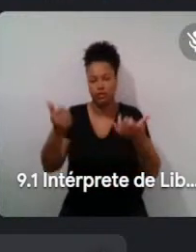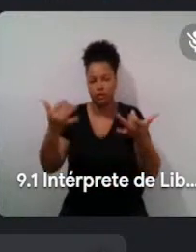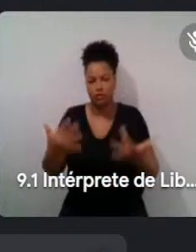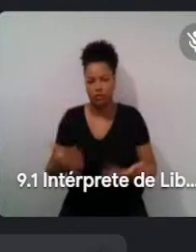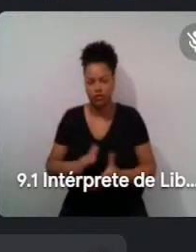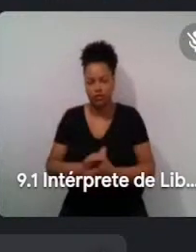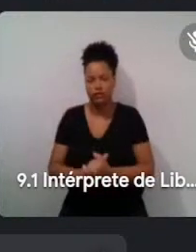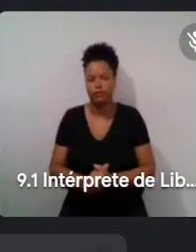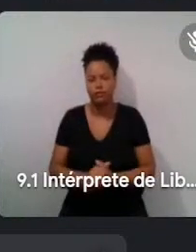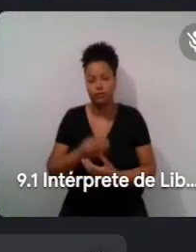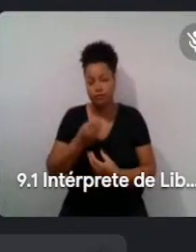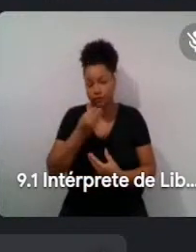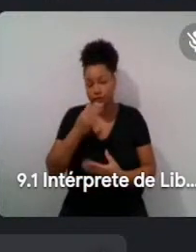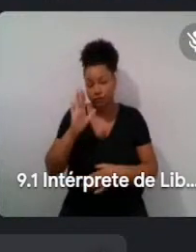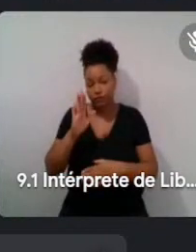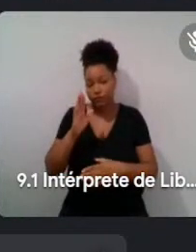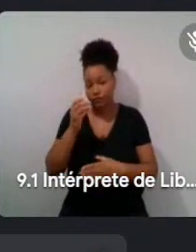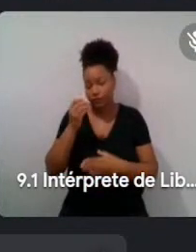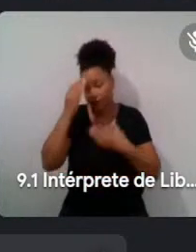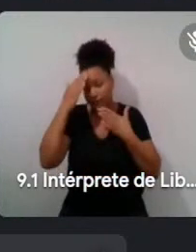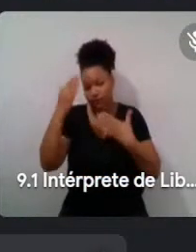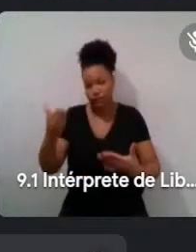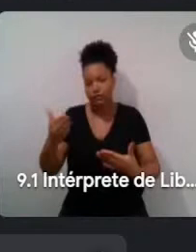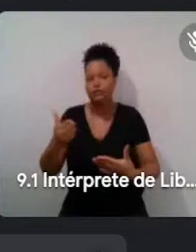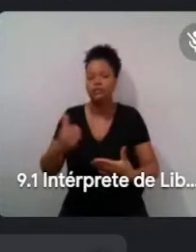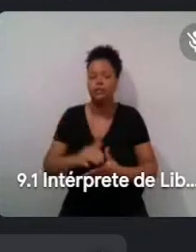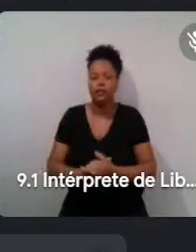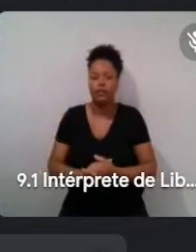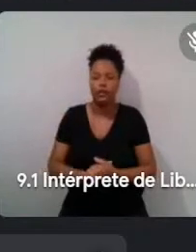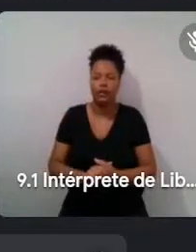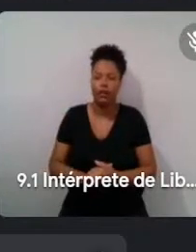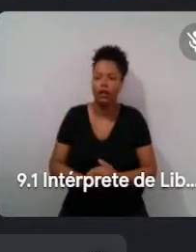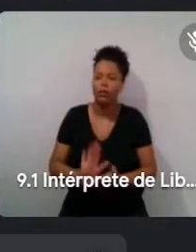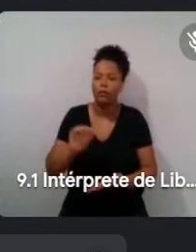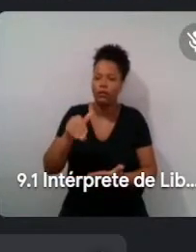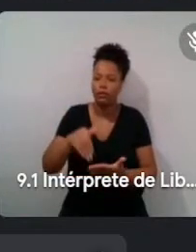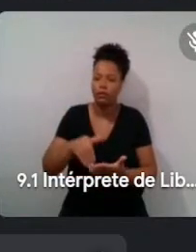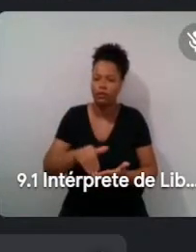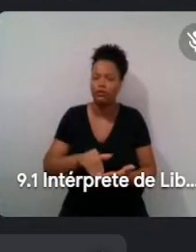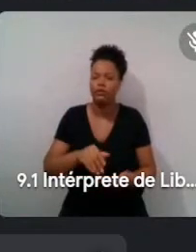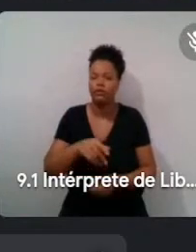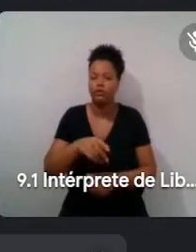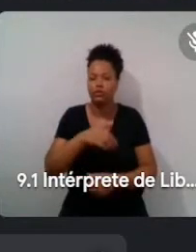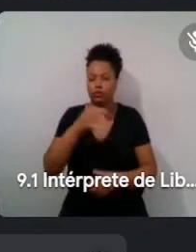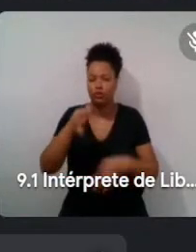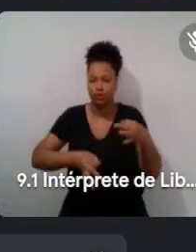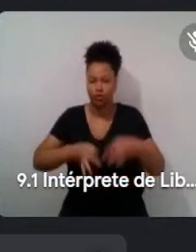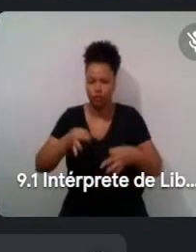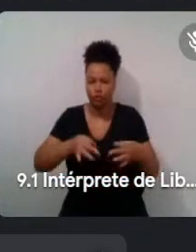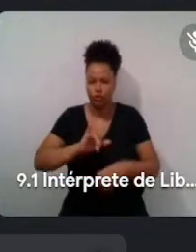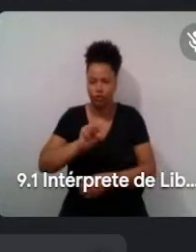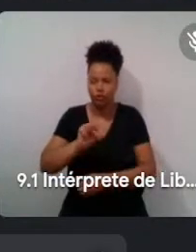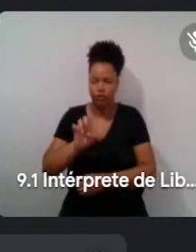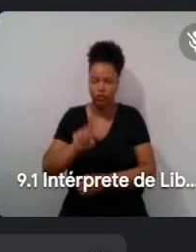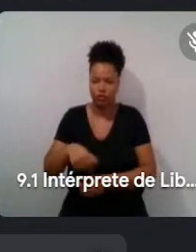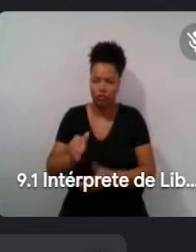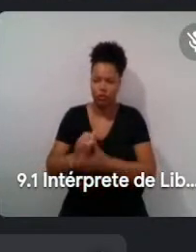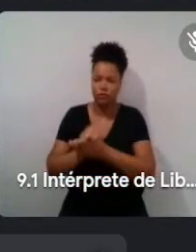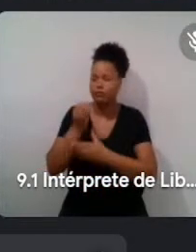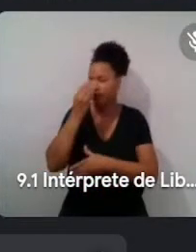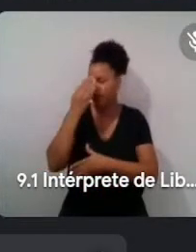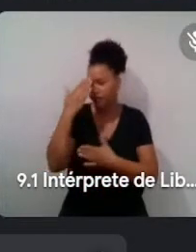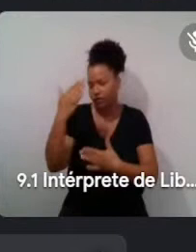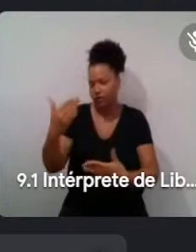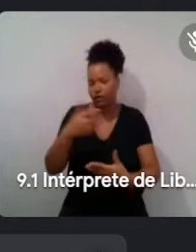doutora Ana Paula. E, por último, doutor José Maria Lima. Obrigado, senhor presidente. ao tempo em que cumprimento os nobres advogados,